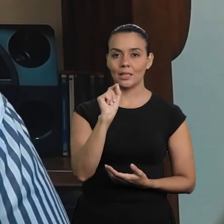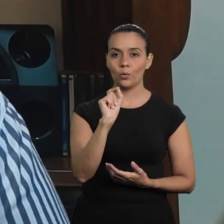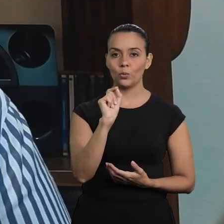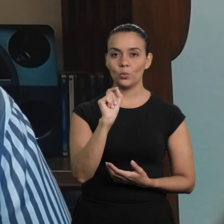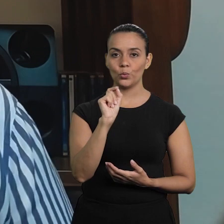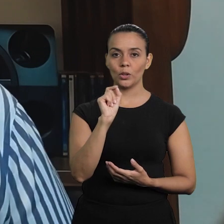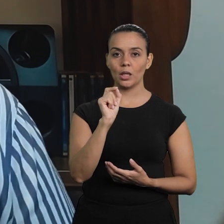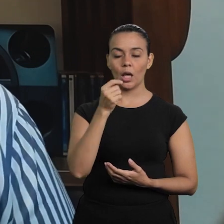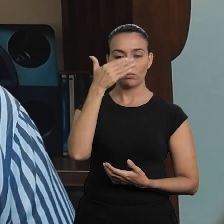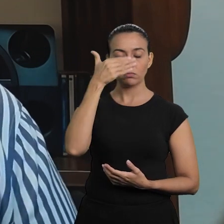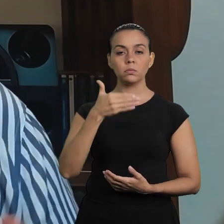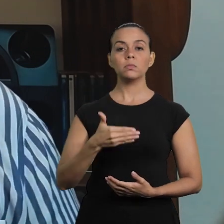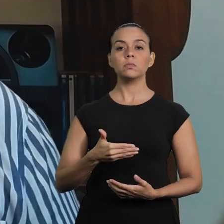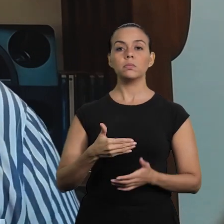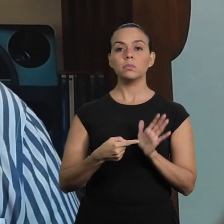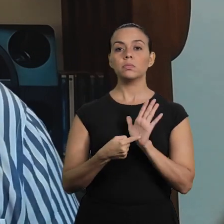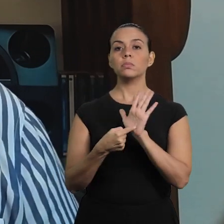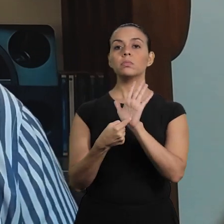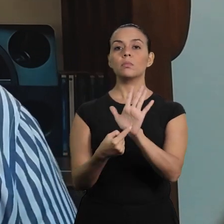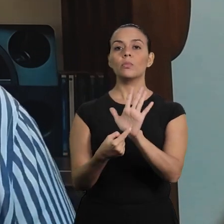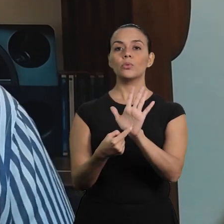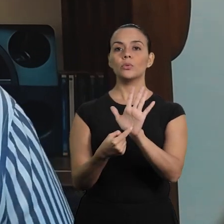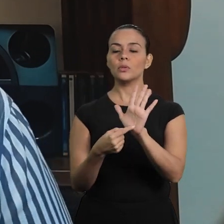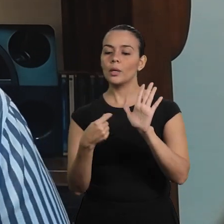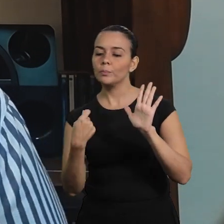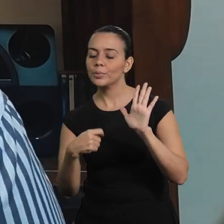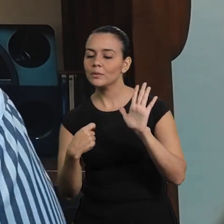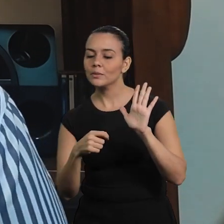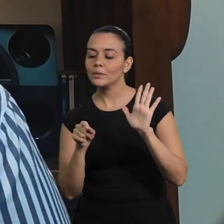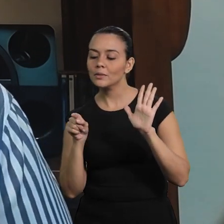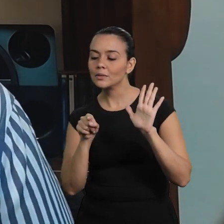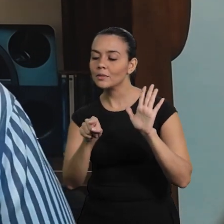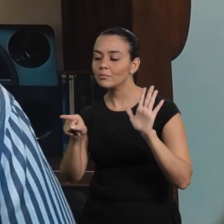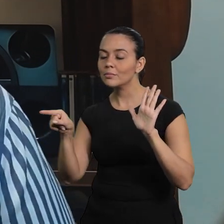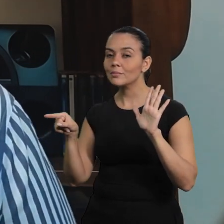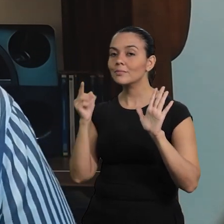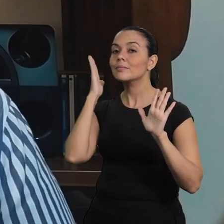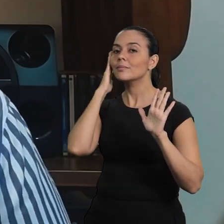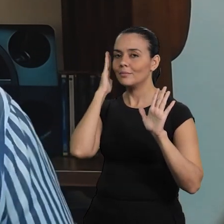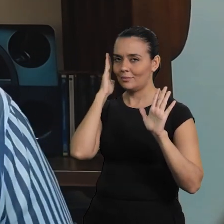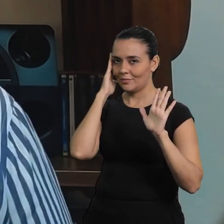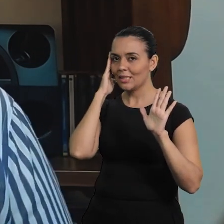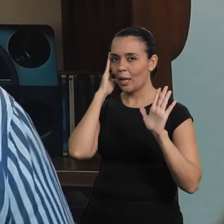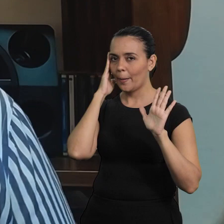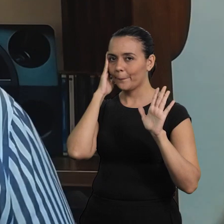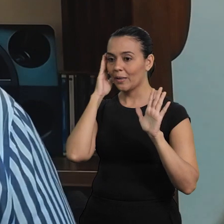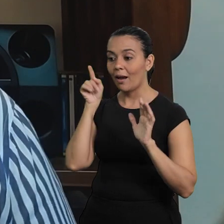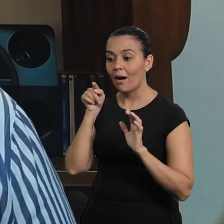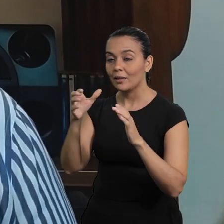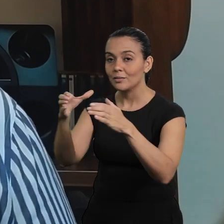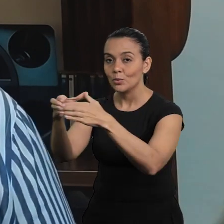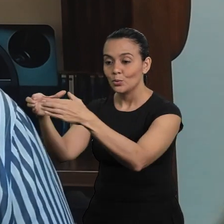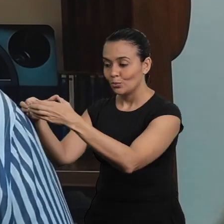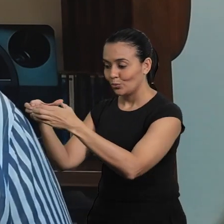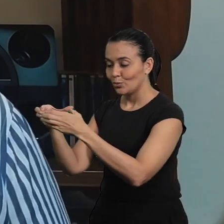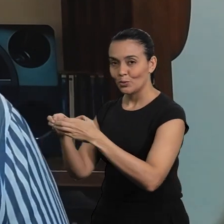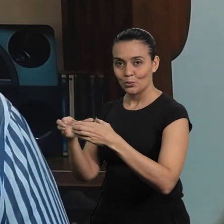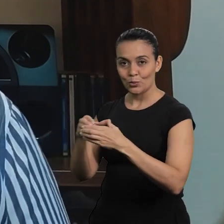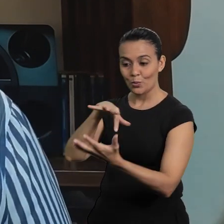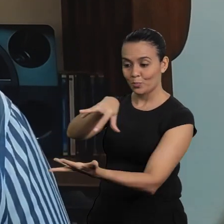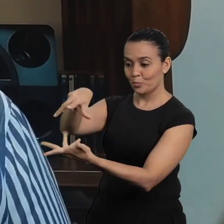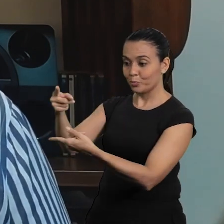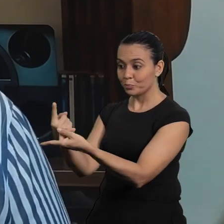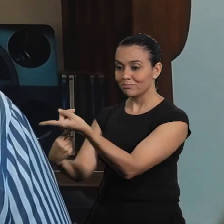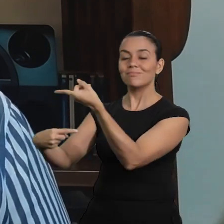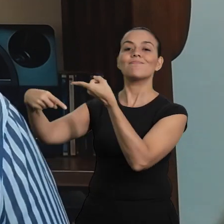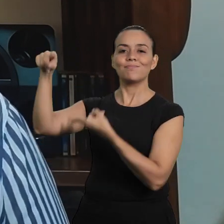em frente de nós e reconhecendo sempre que quem sabe como transformar o mundo são as organizações